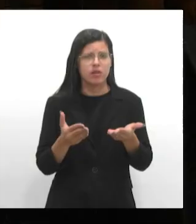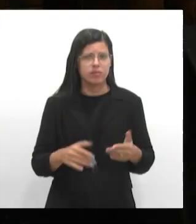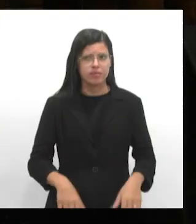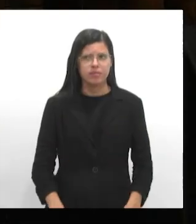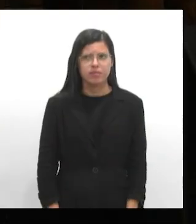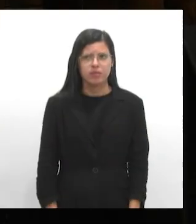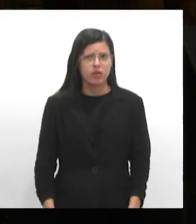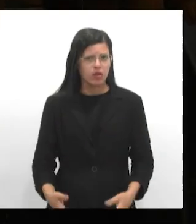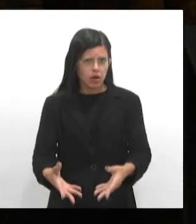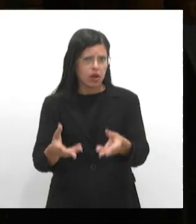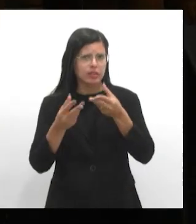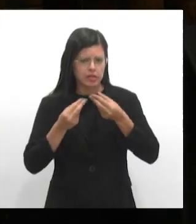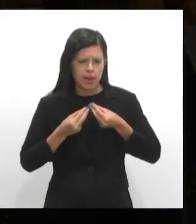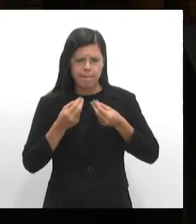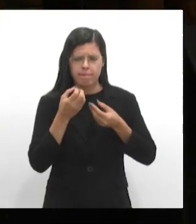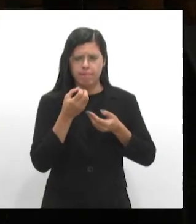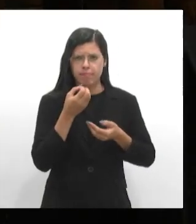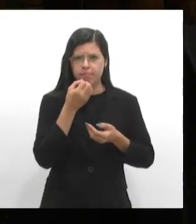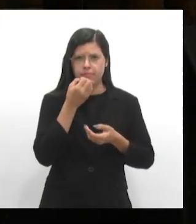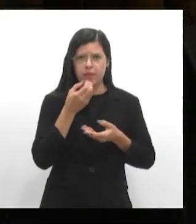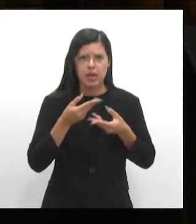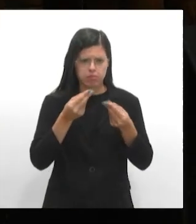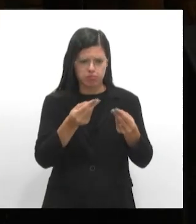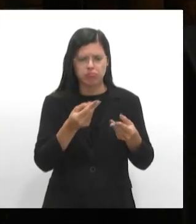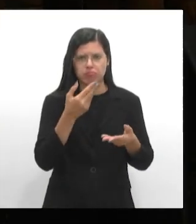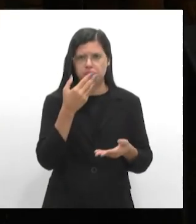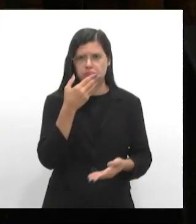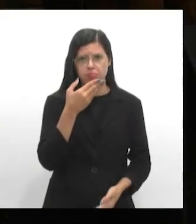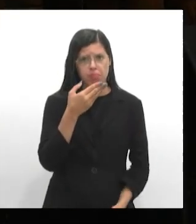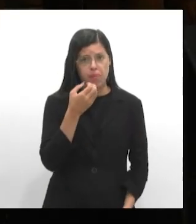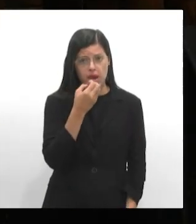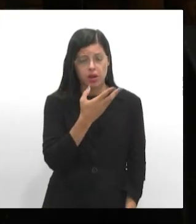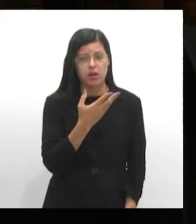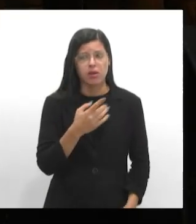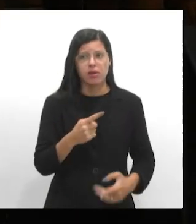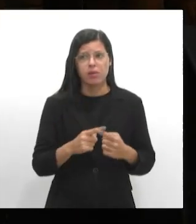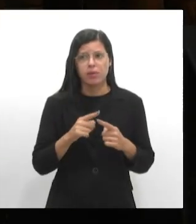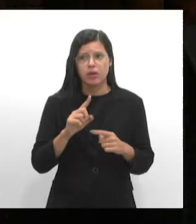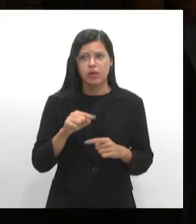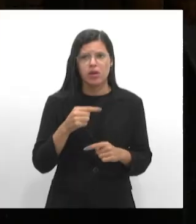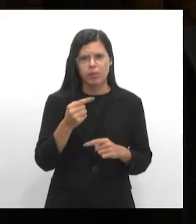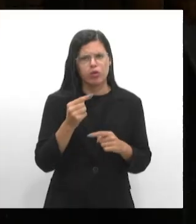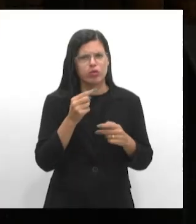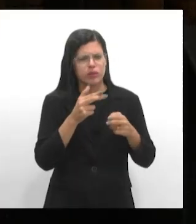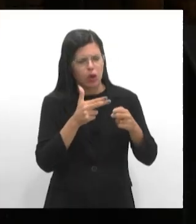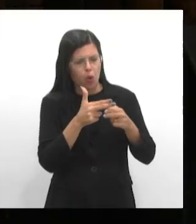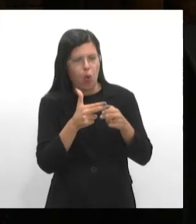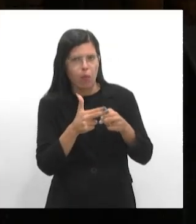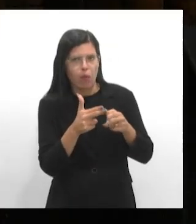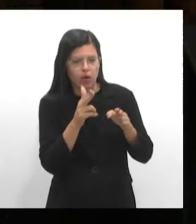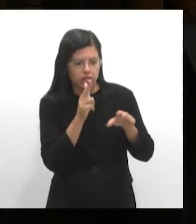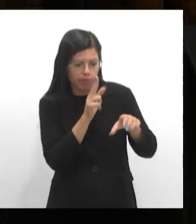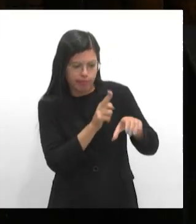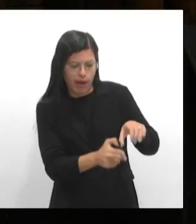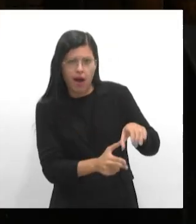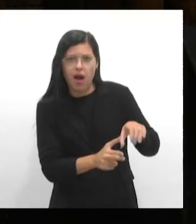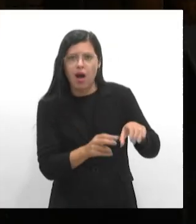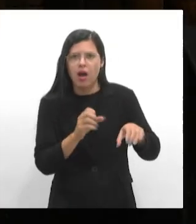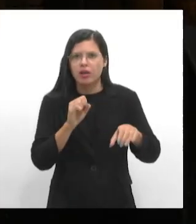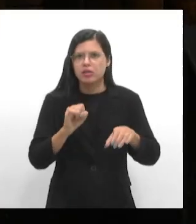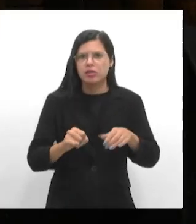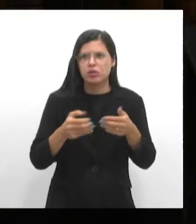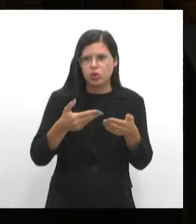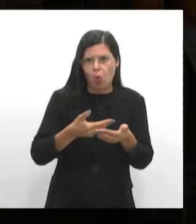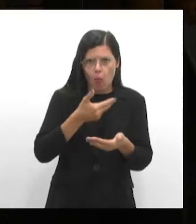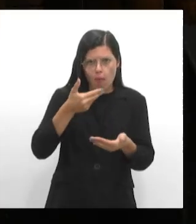né? Recebe muito bem, porque depois você pega uma faca e corta, né? Se o mamão tem 3